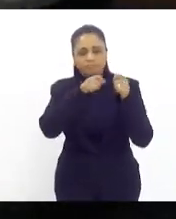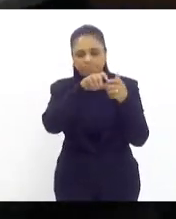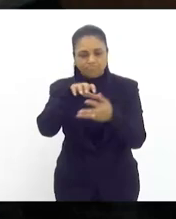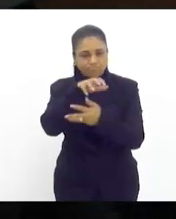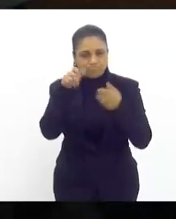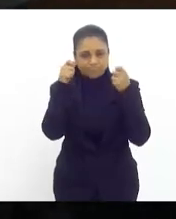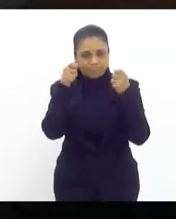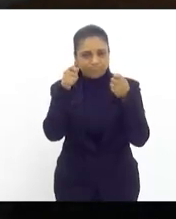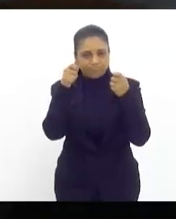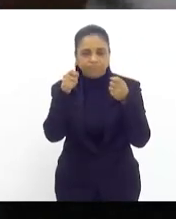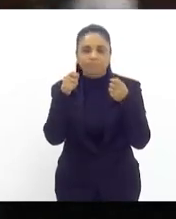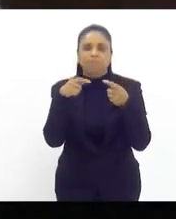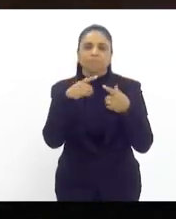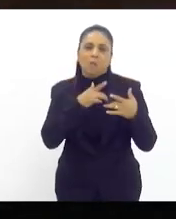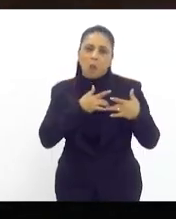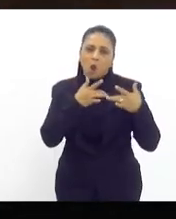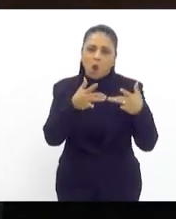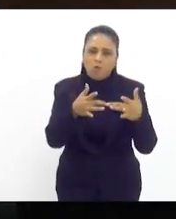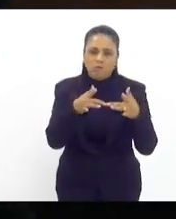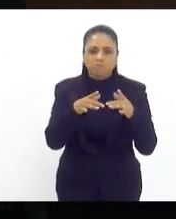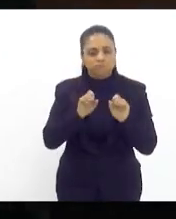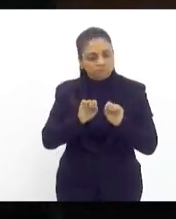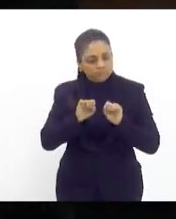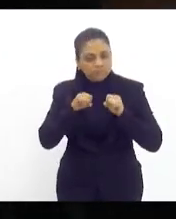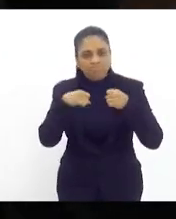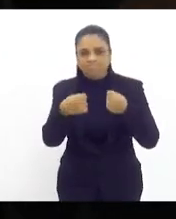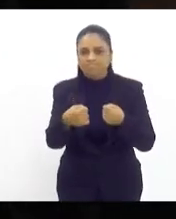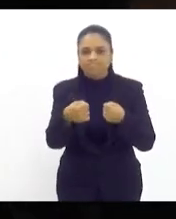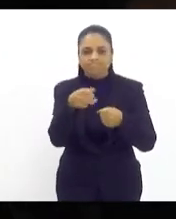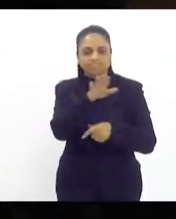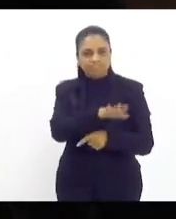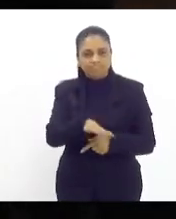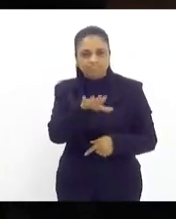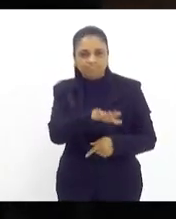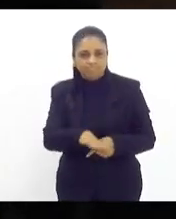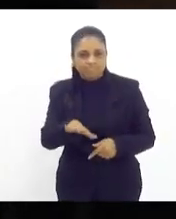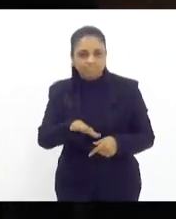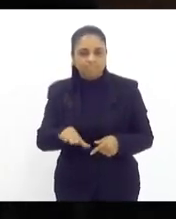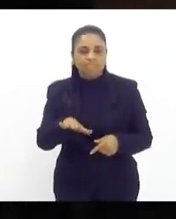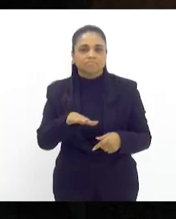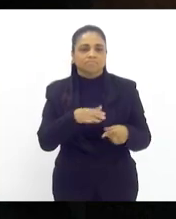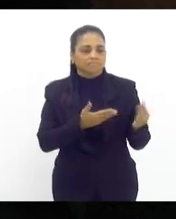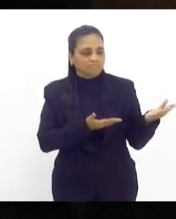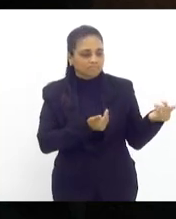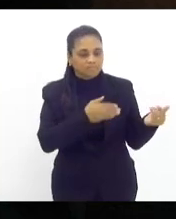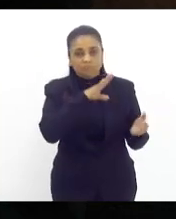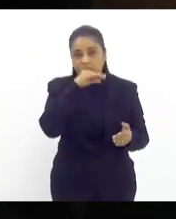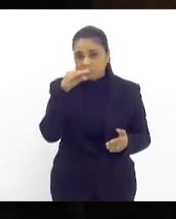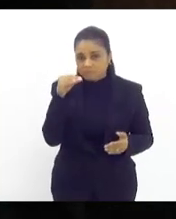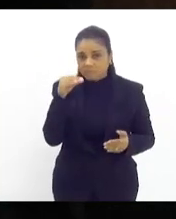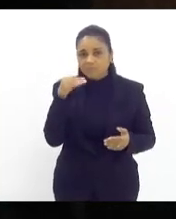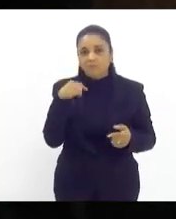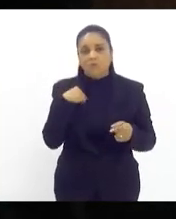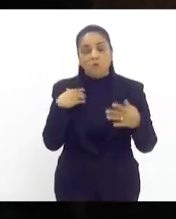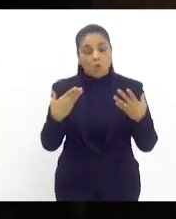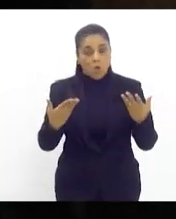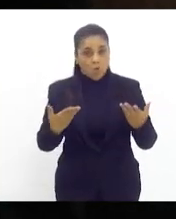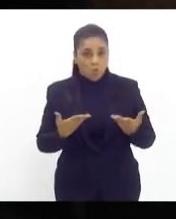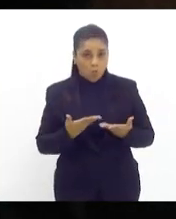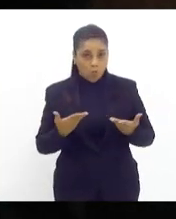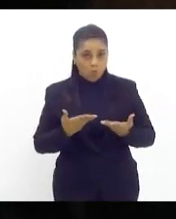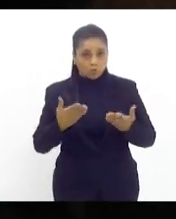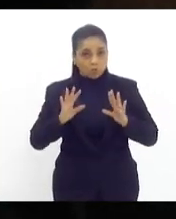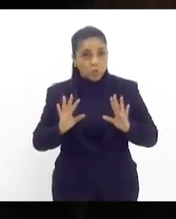estão de coração e defesa das nossas crianças nos nossos adolescentes hoje né que a gente